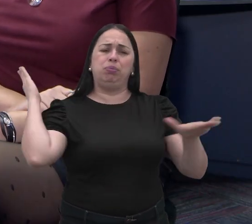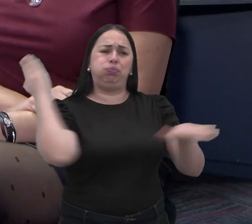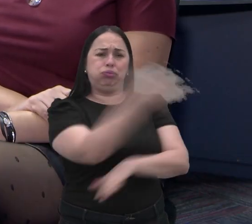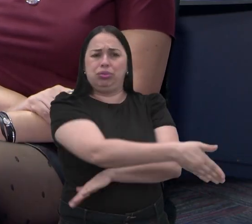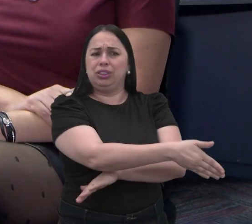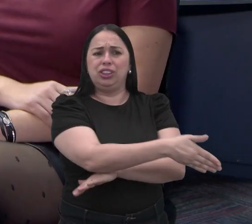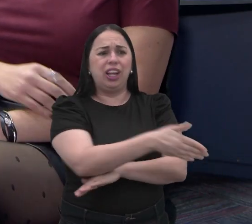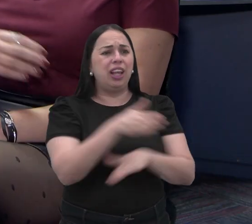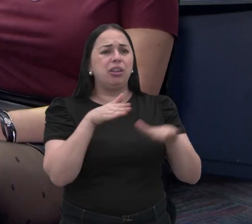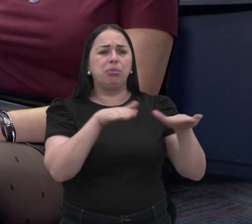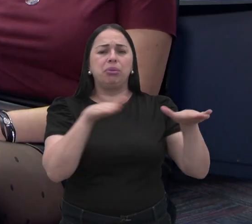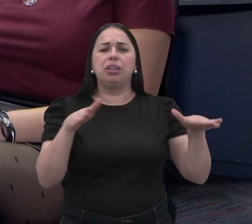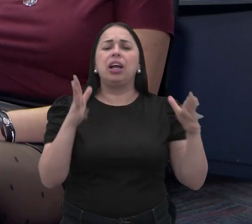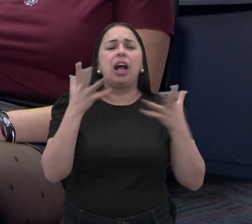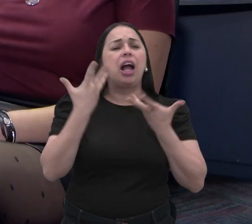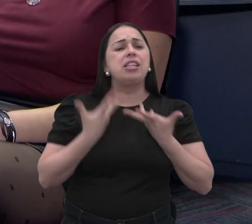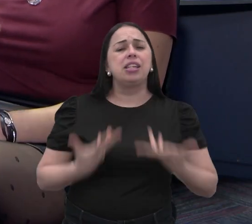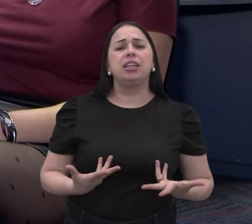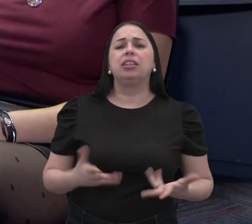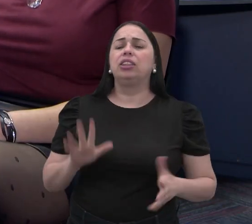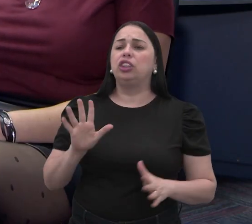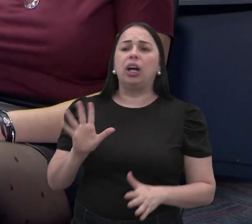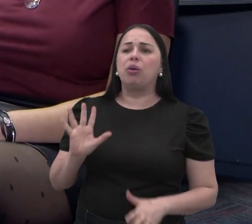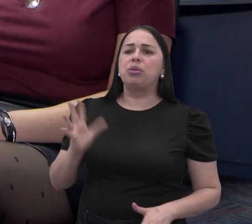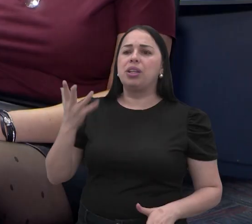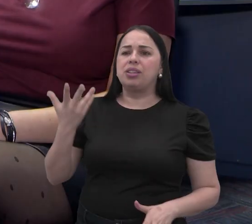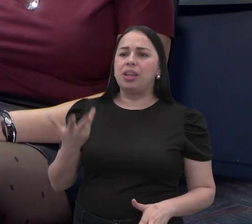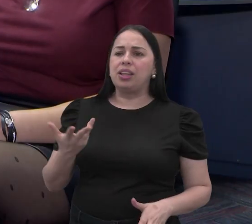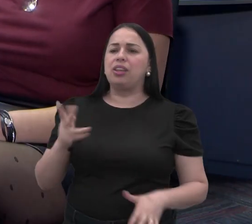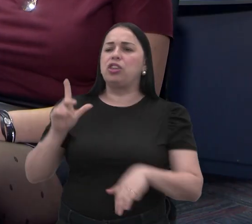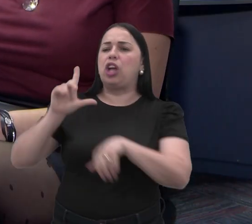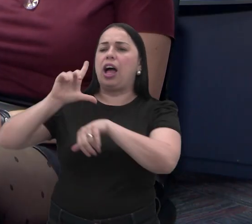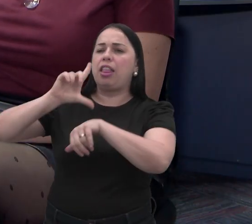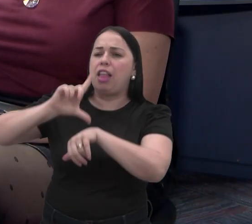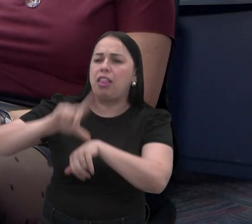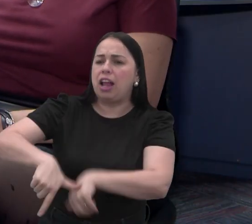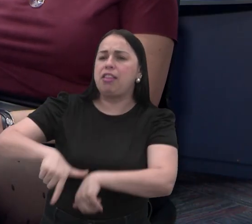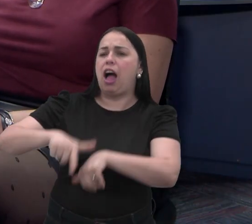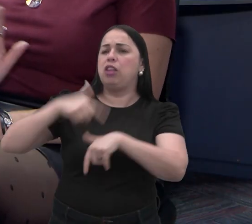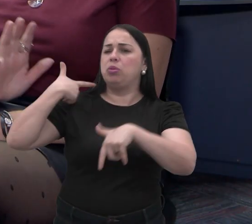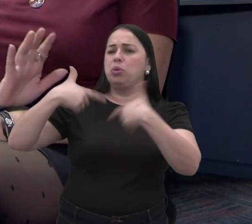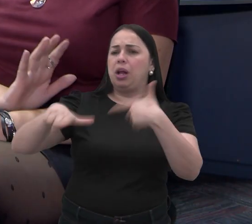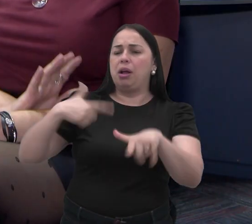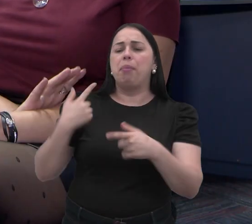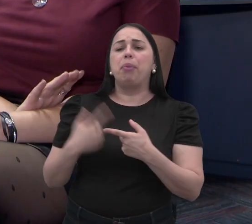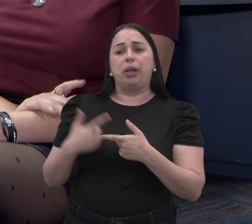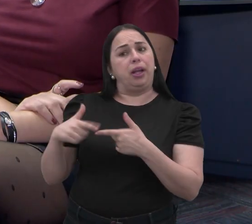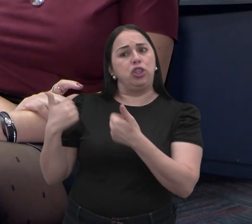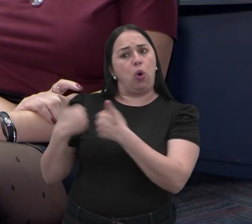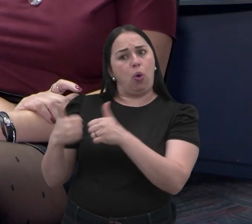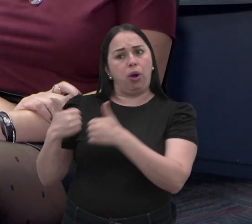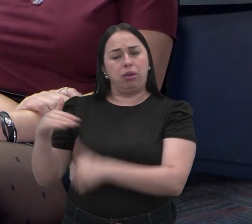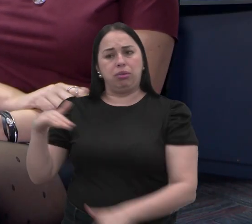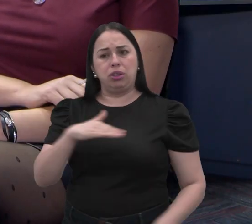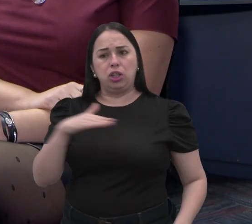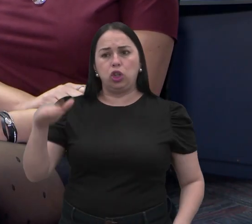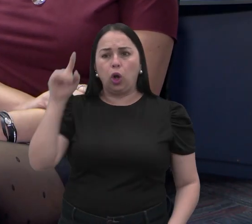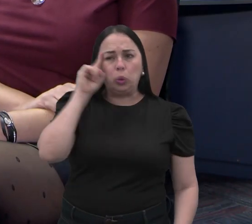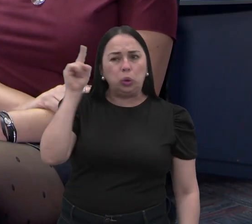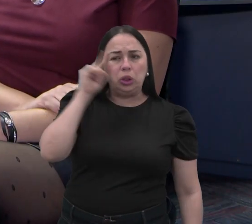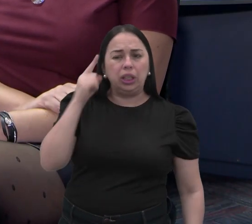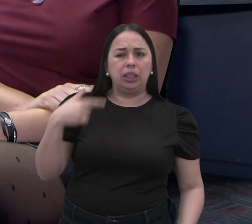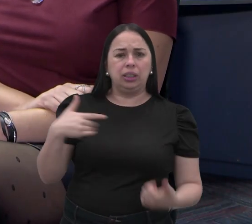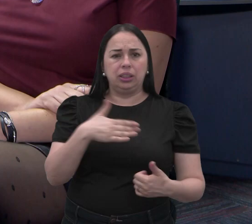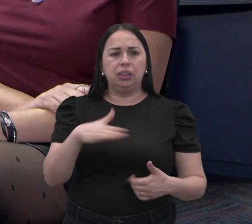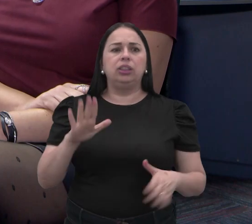cansaço, Apaguei, né? literalmente. E já aconteceu de parar na estrada, de chegar atrasado, porque assim, passa perrengue também, né? Quem pega estrada todos os